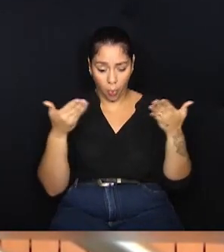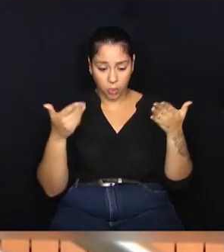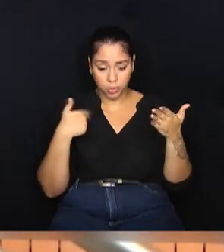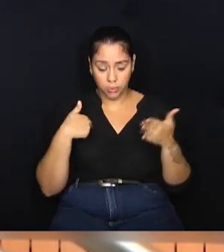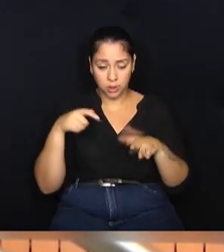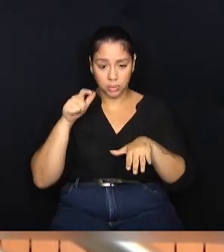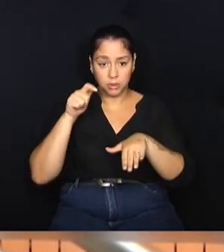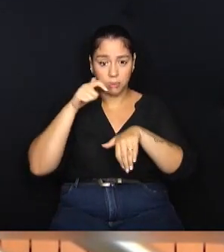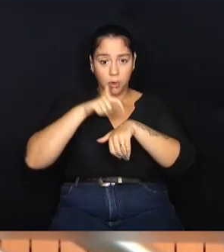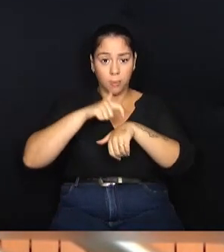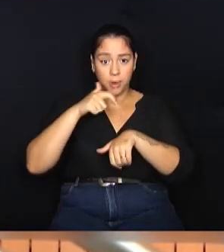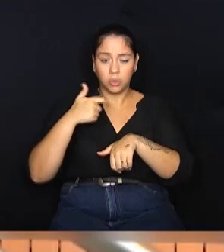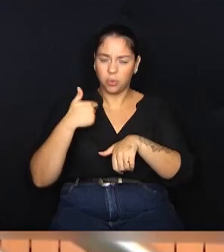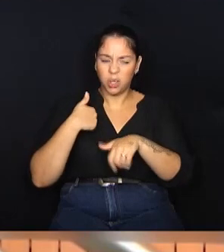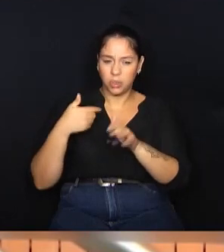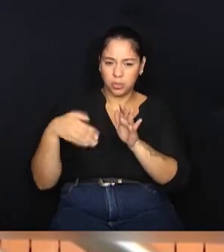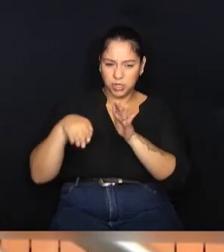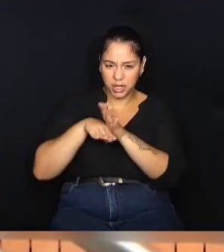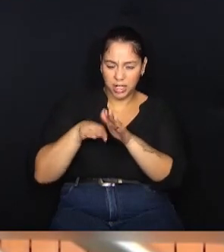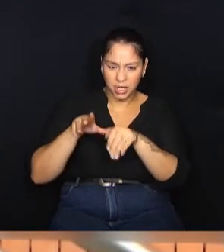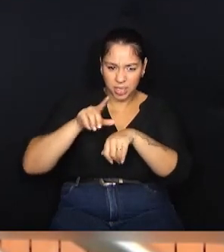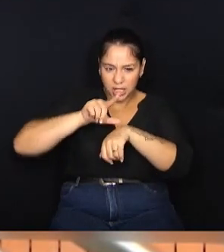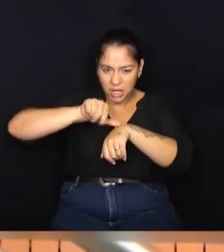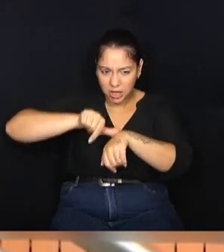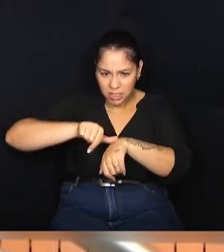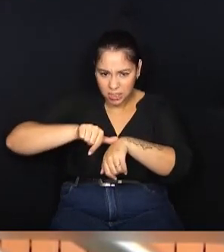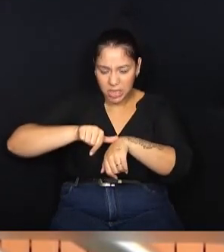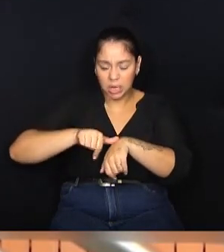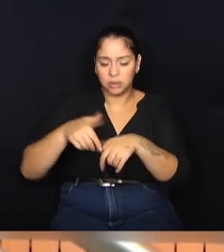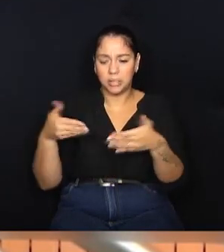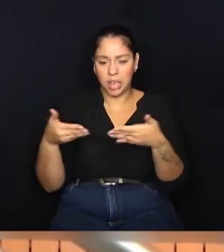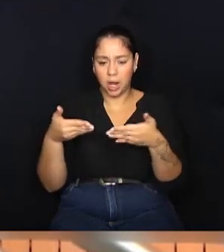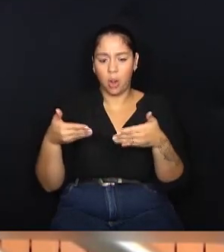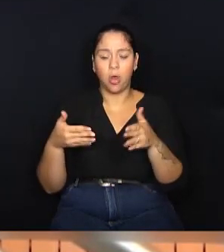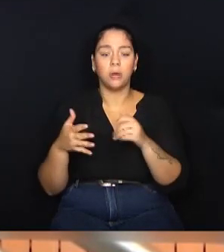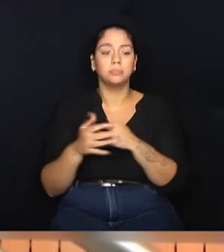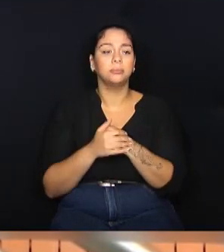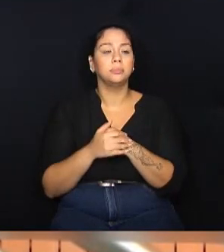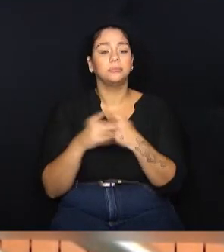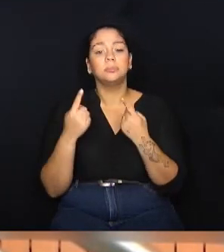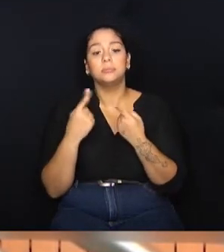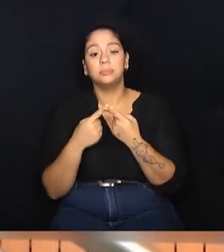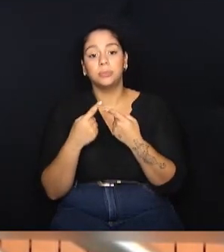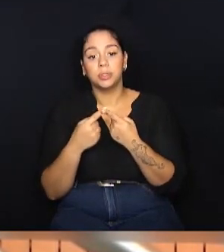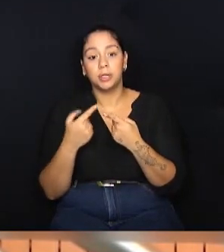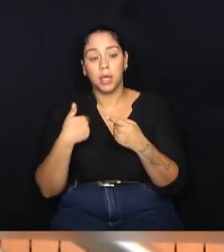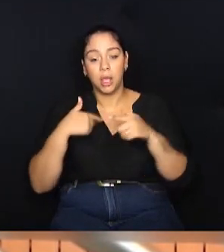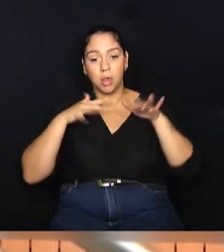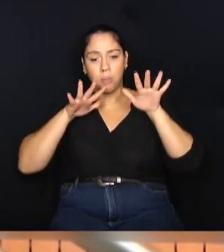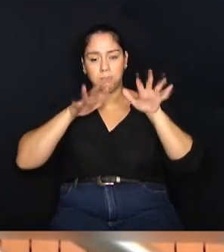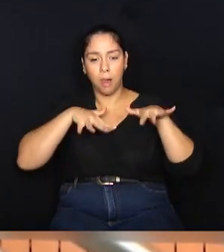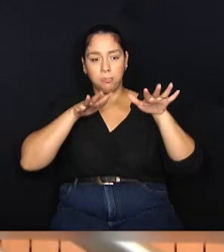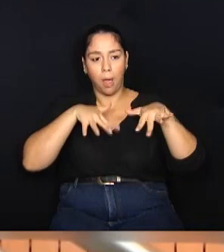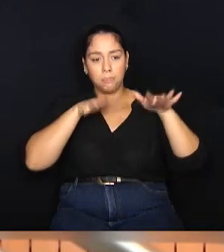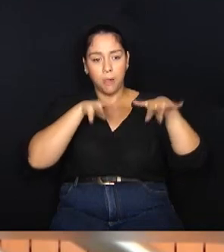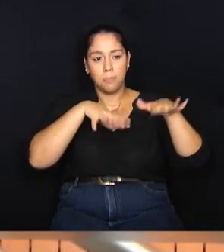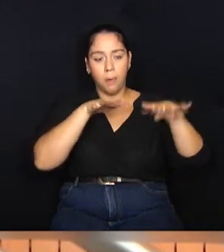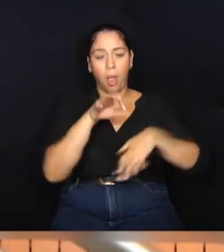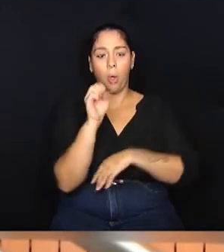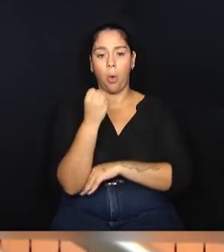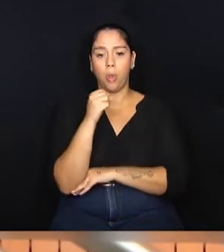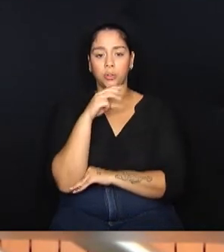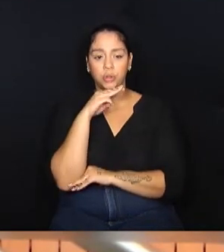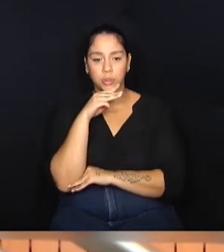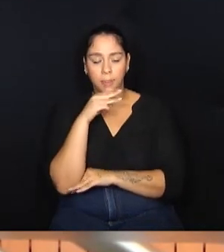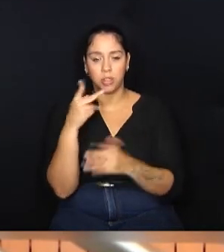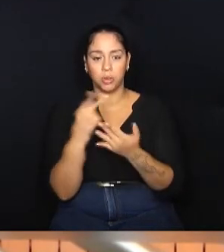momento cheguei até um pouquinho atrasada nessa sessão, estava no ato do 8 de março, que nós estamos realizando aqui na